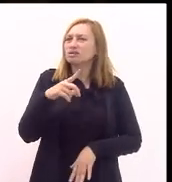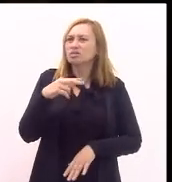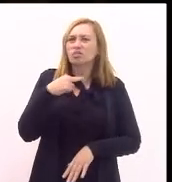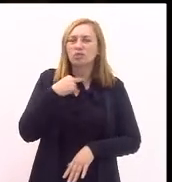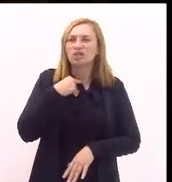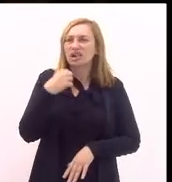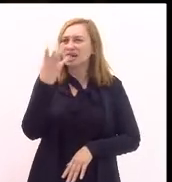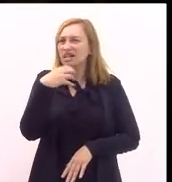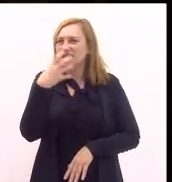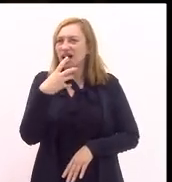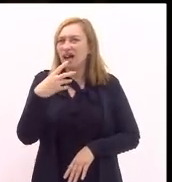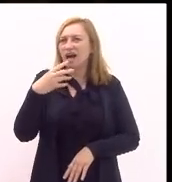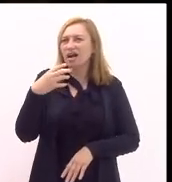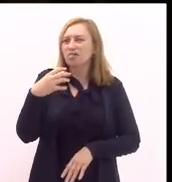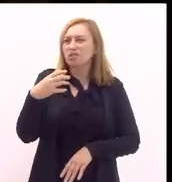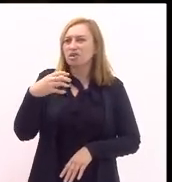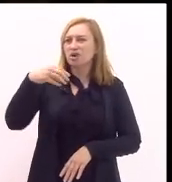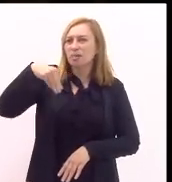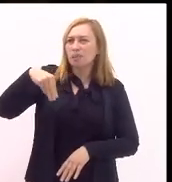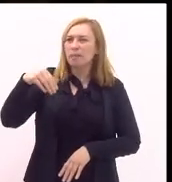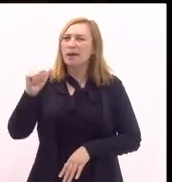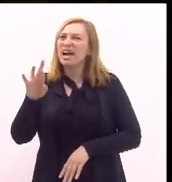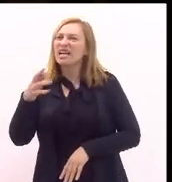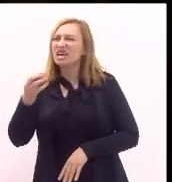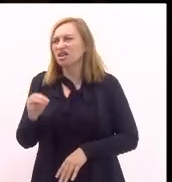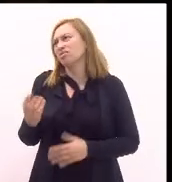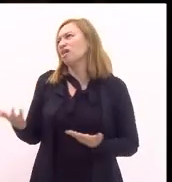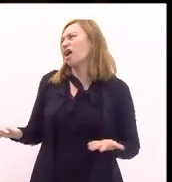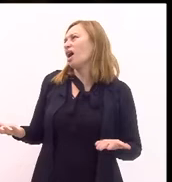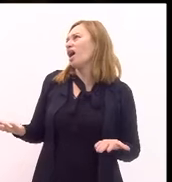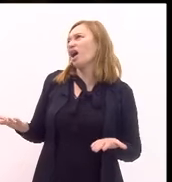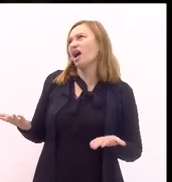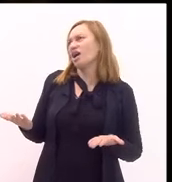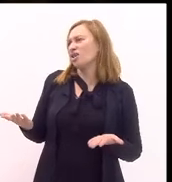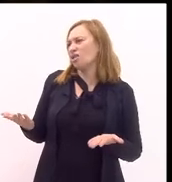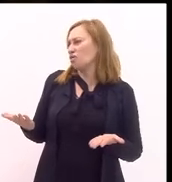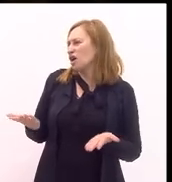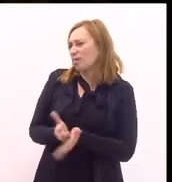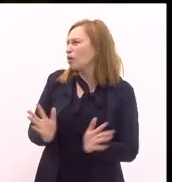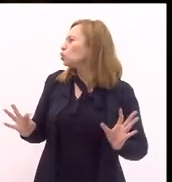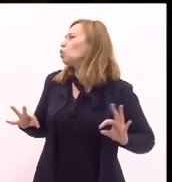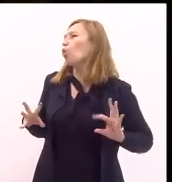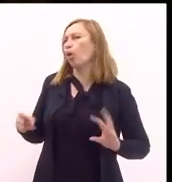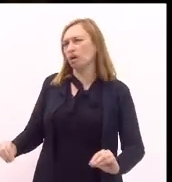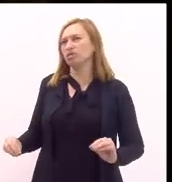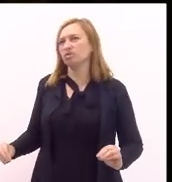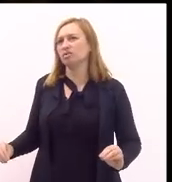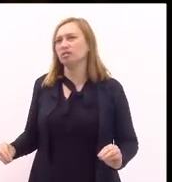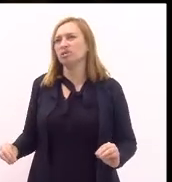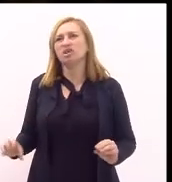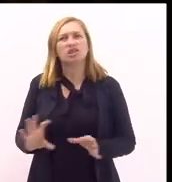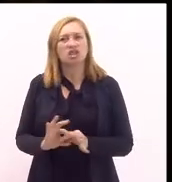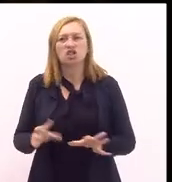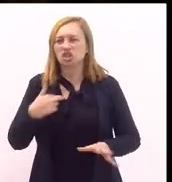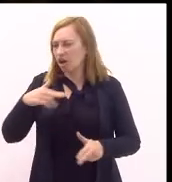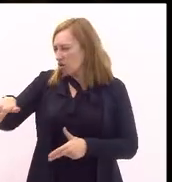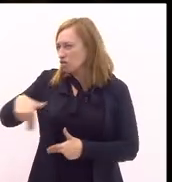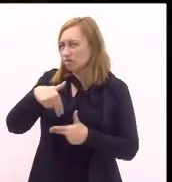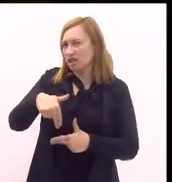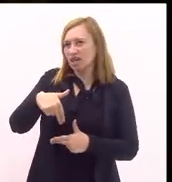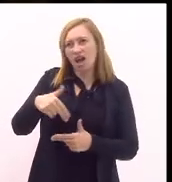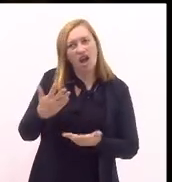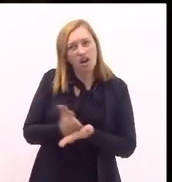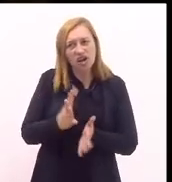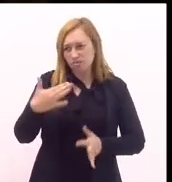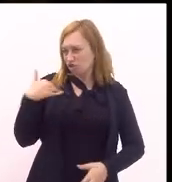do Martinho aí eu queria pedir agora por é vou quebrar para toda me deram uma hora de subir aqui mas agora